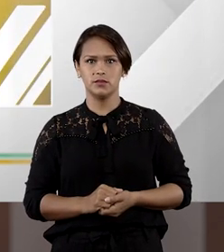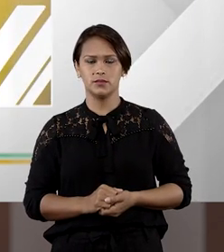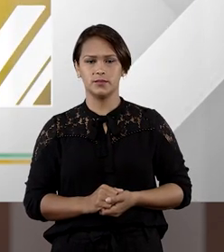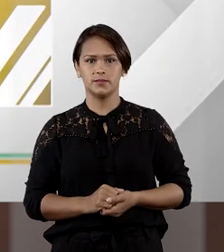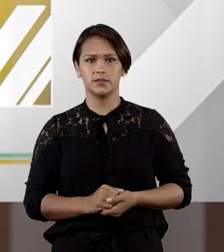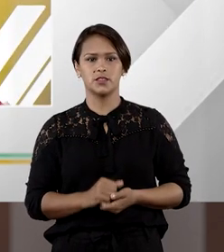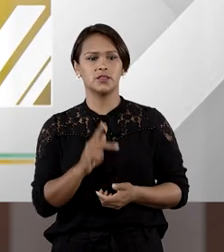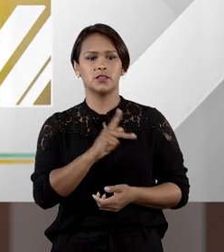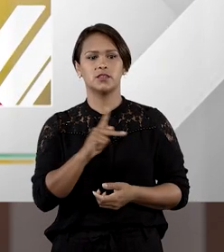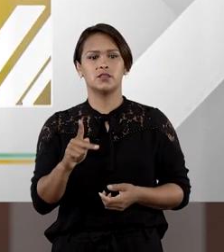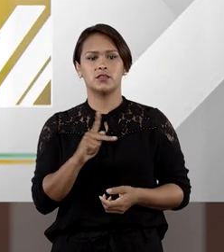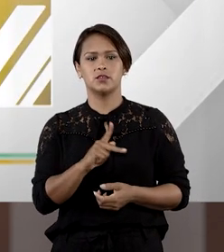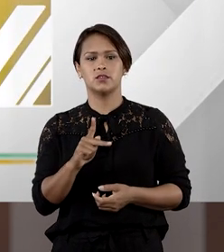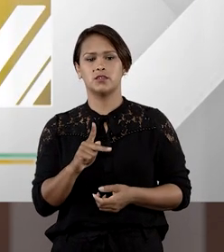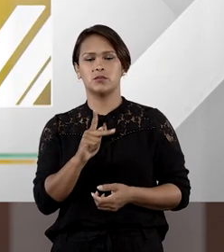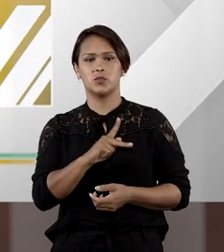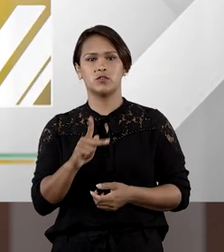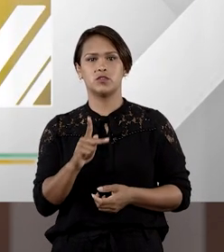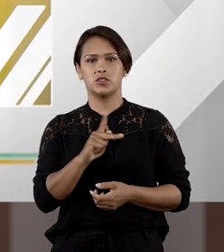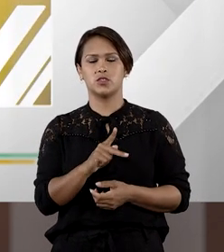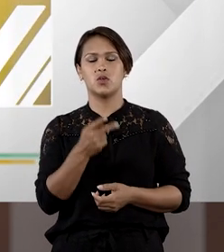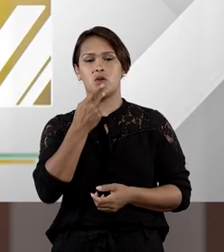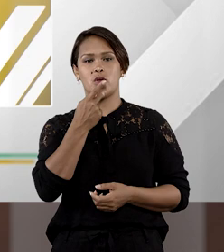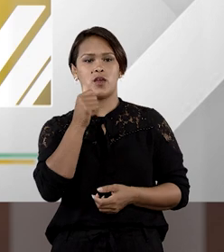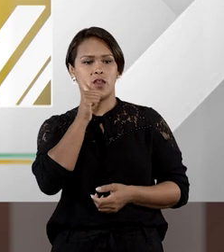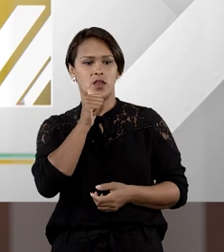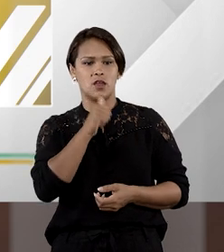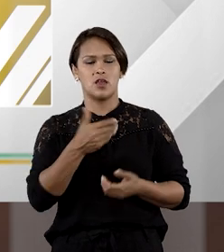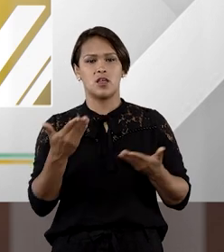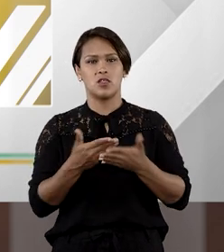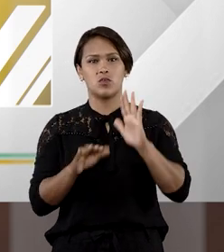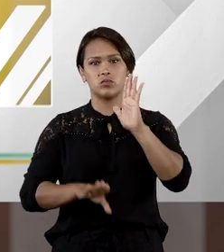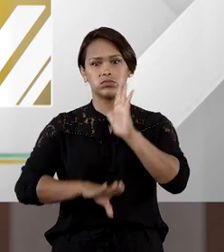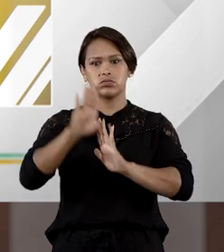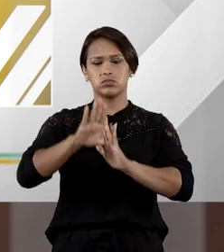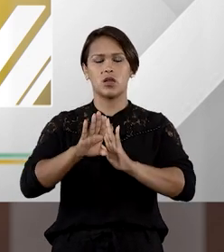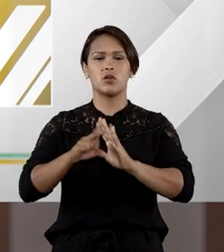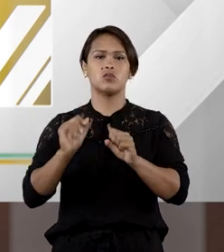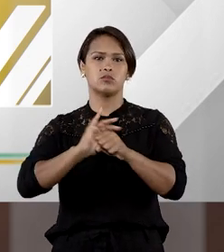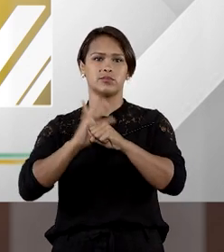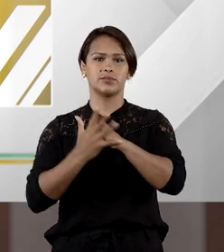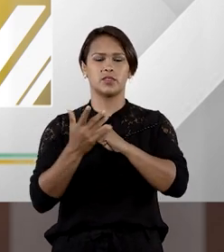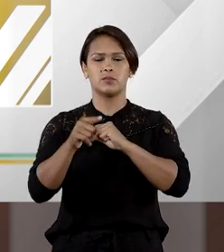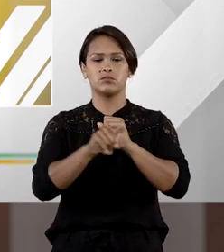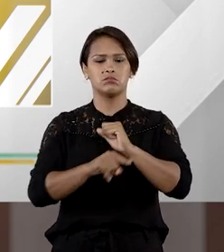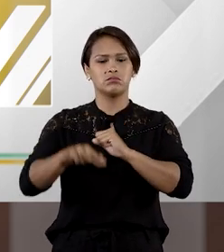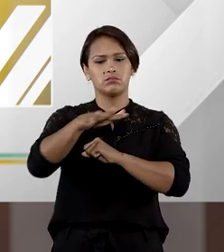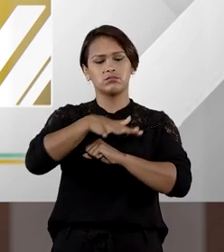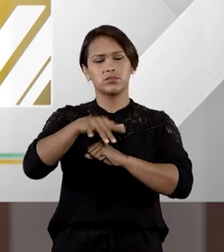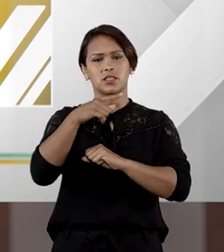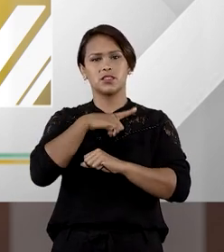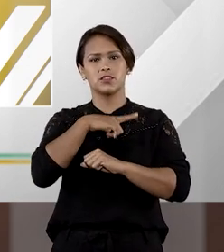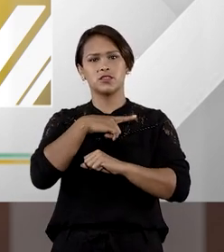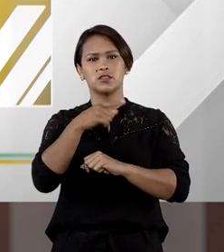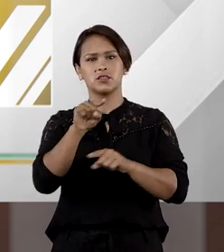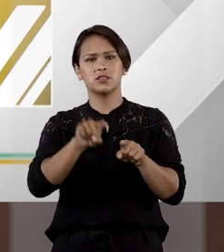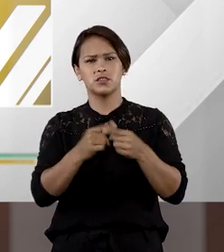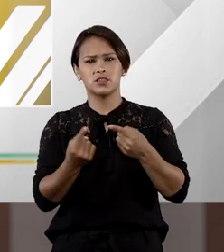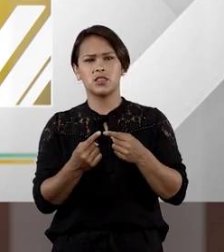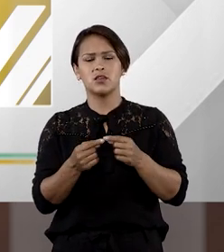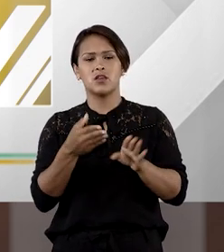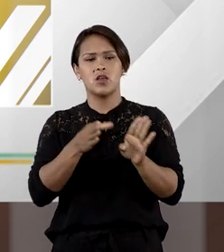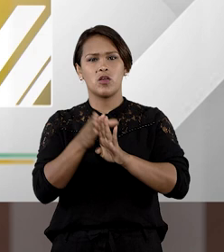Né? Uhum. Professora Fernanda, no ápice da pandemia, a gente teve aí